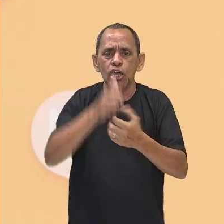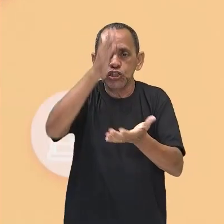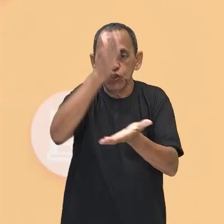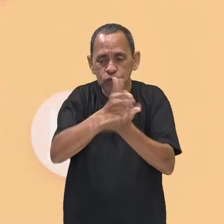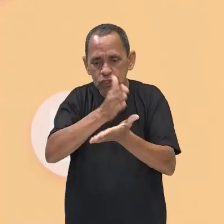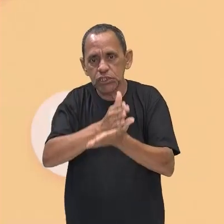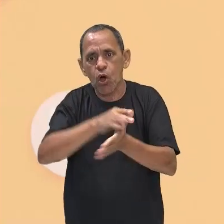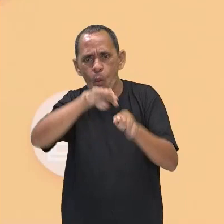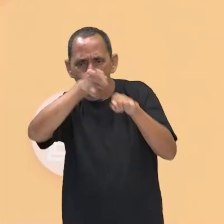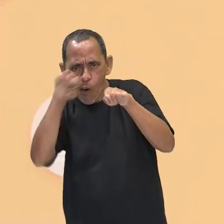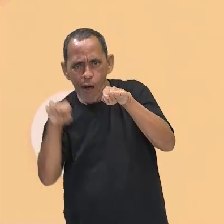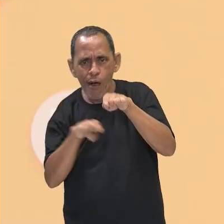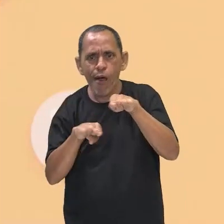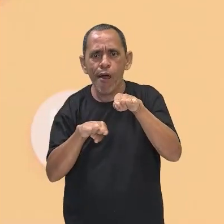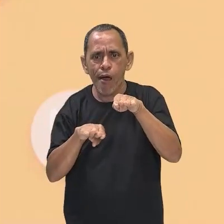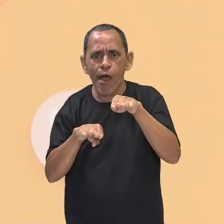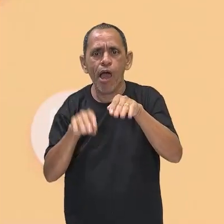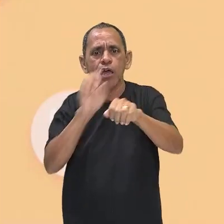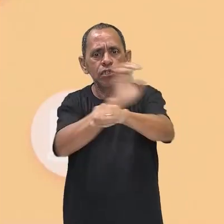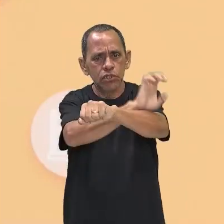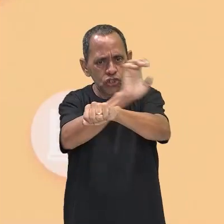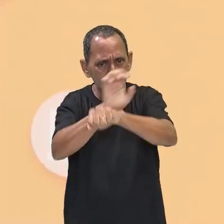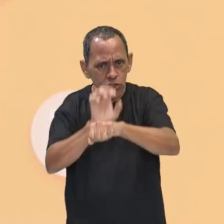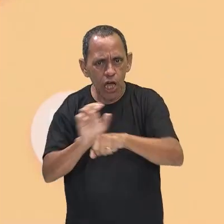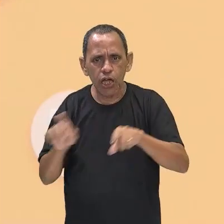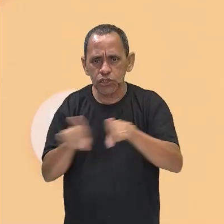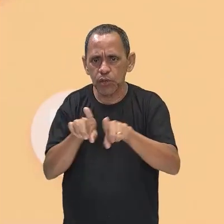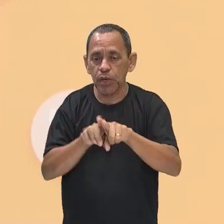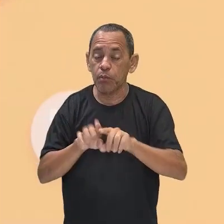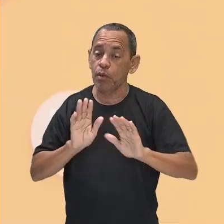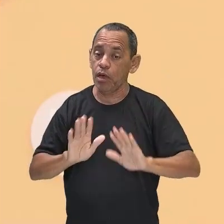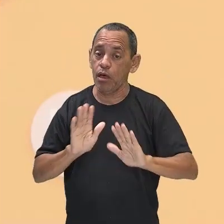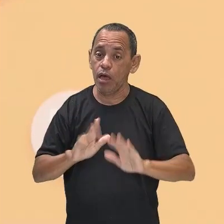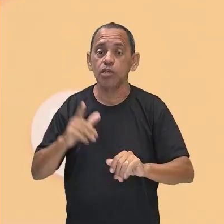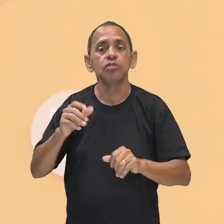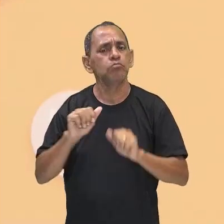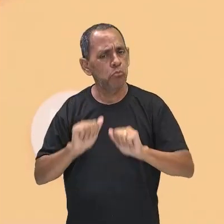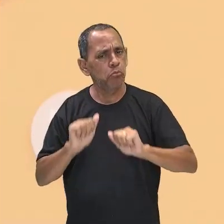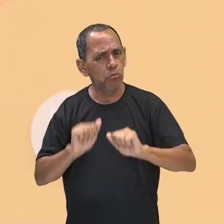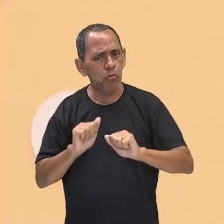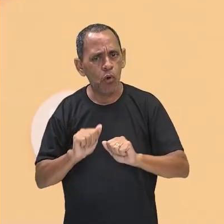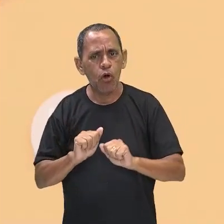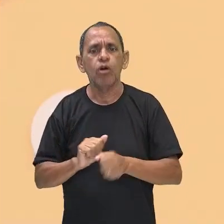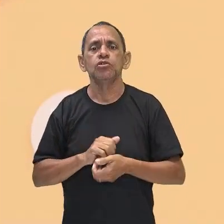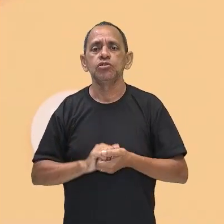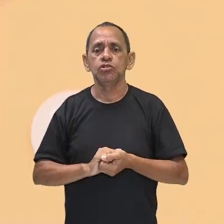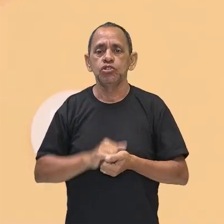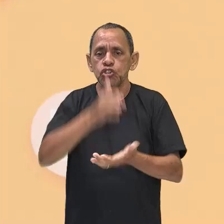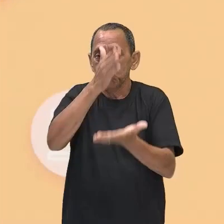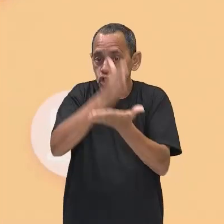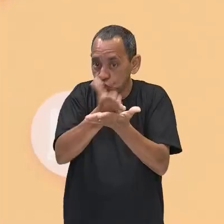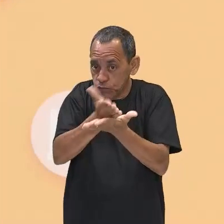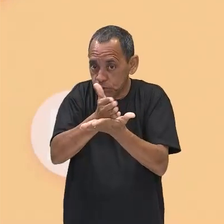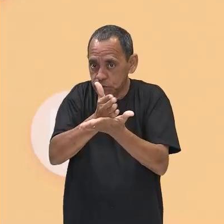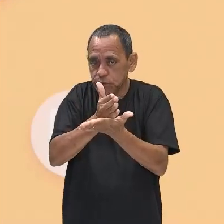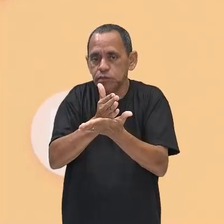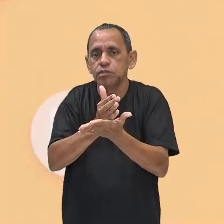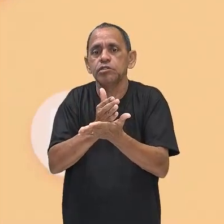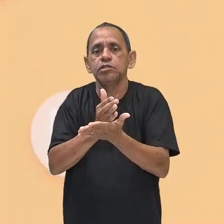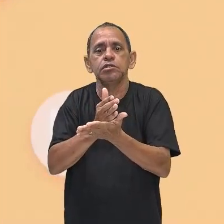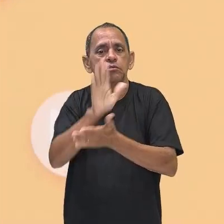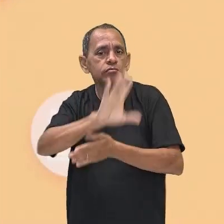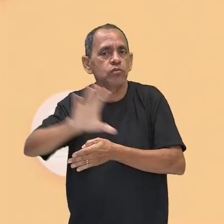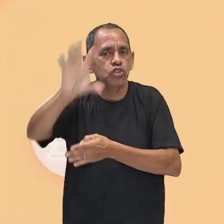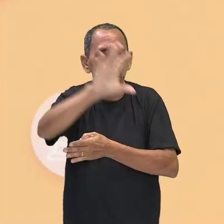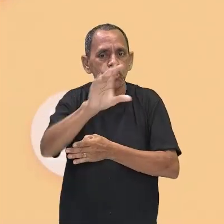dividido em estados, mas a gente pode dividir esses estados em regiões geográficas. Antes da gente